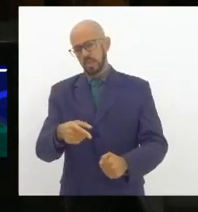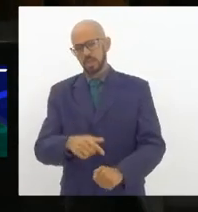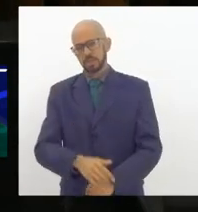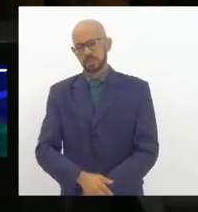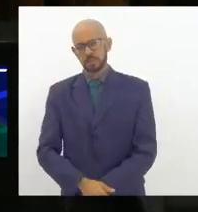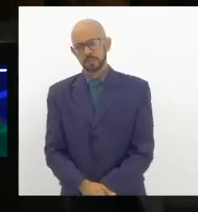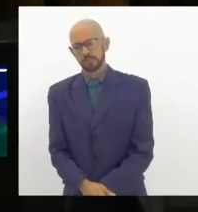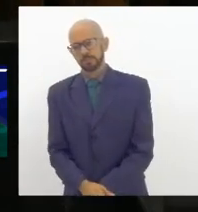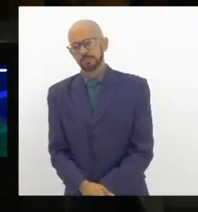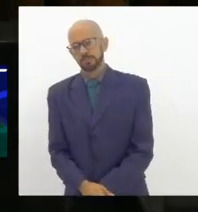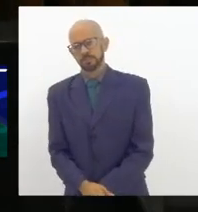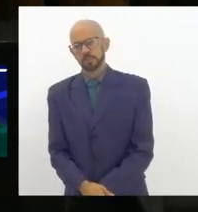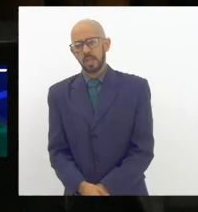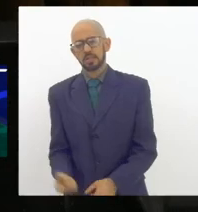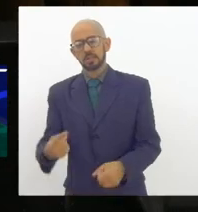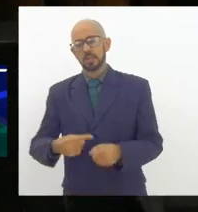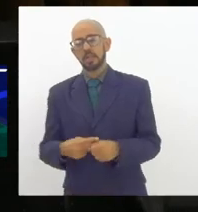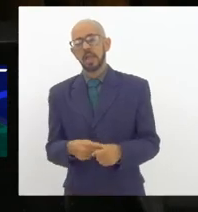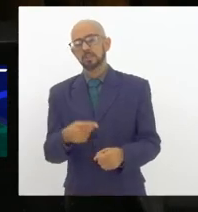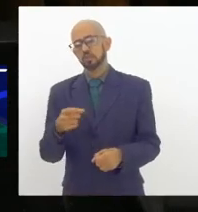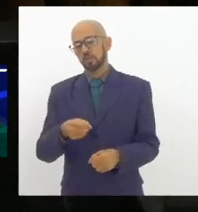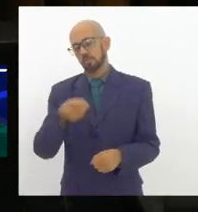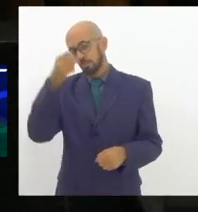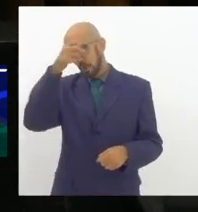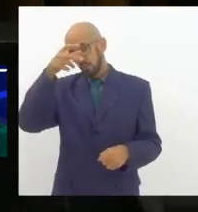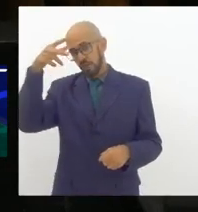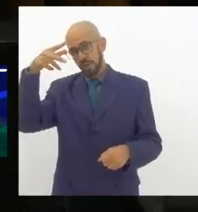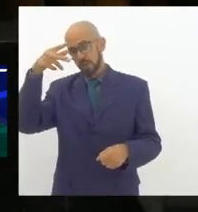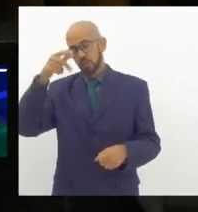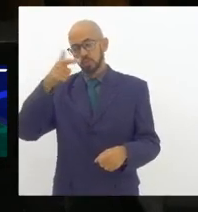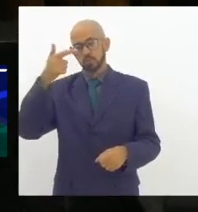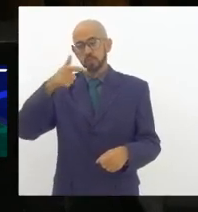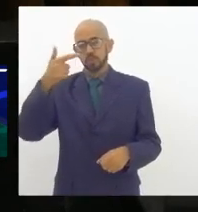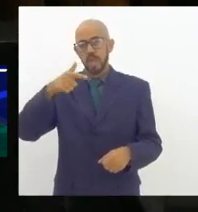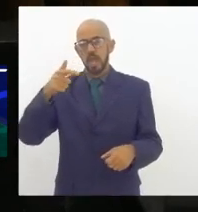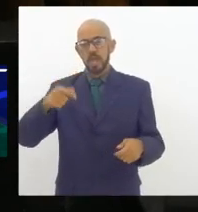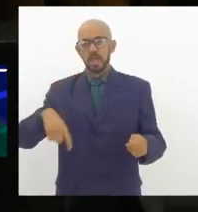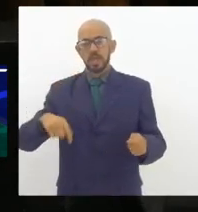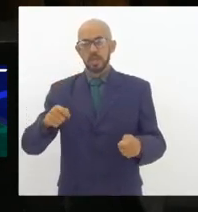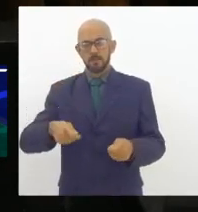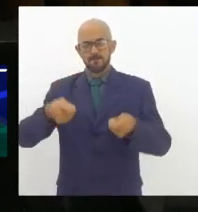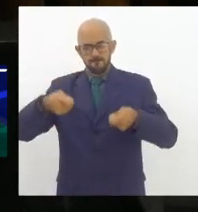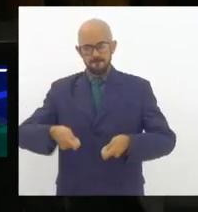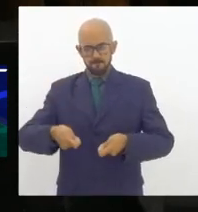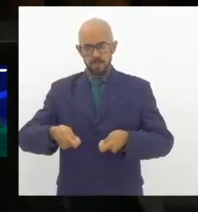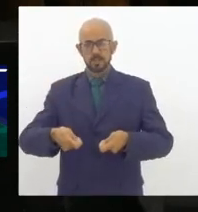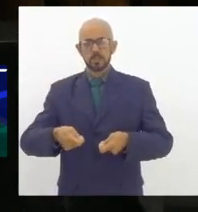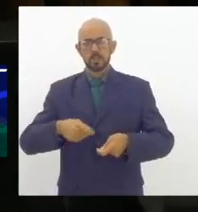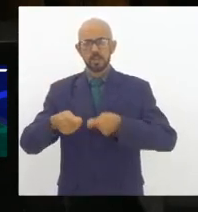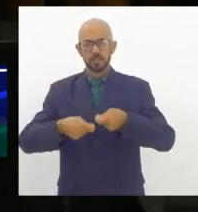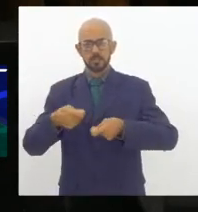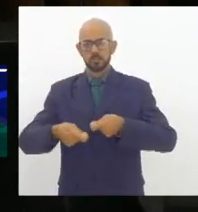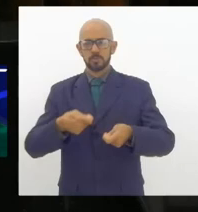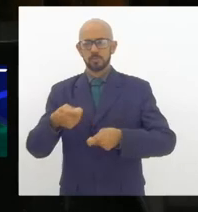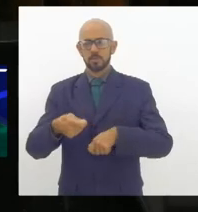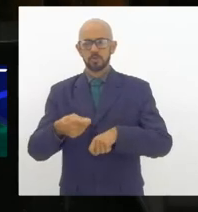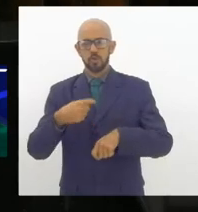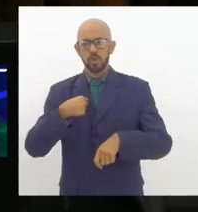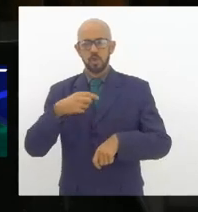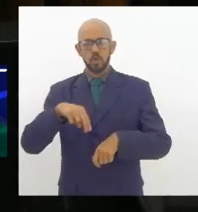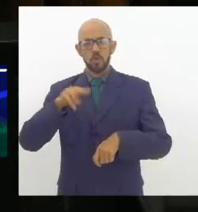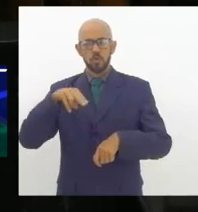cidade é essa que o Prefeito Não tem pulso Prefeito é firme porque eu